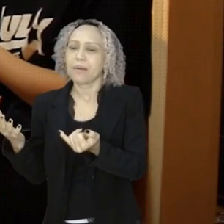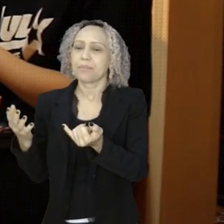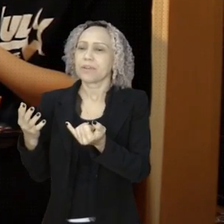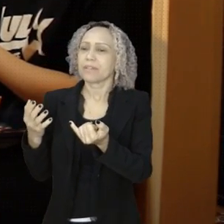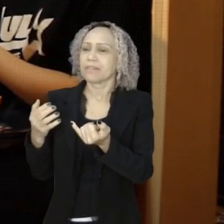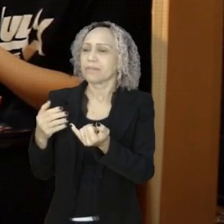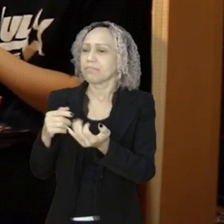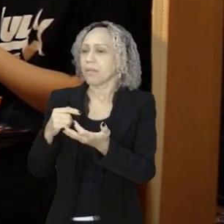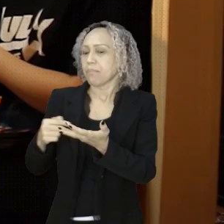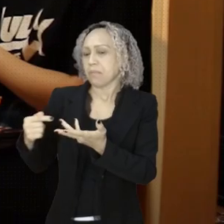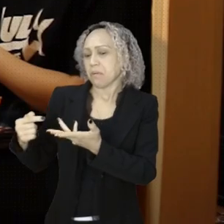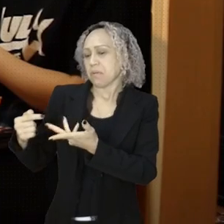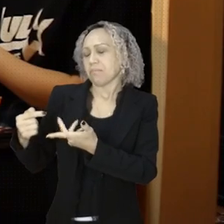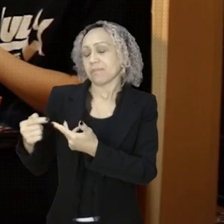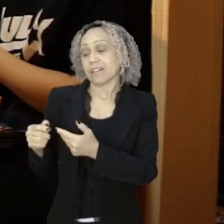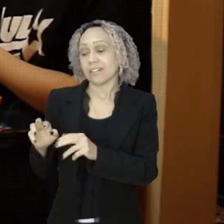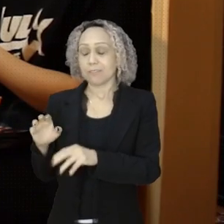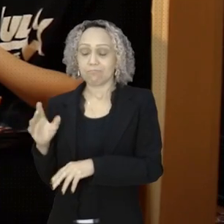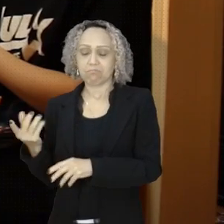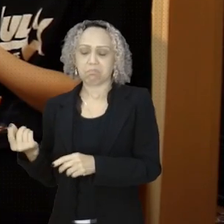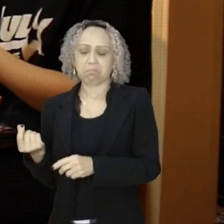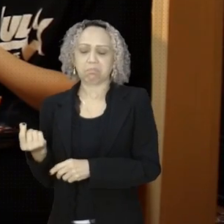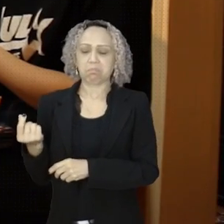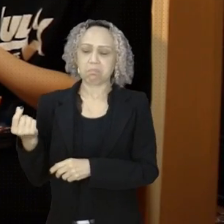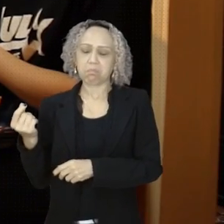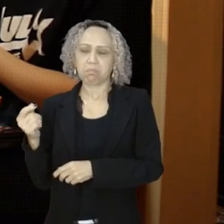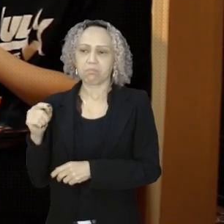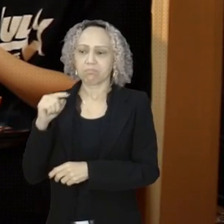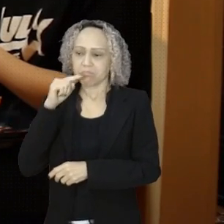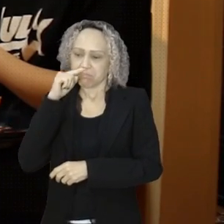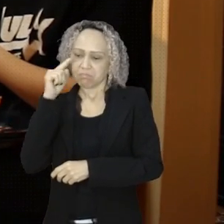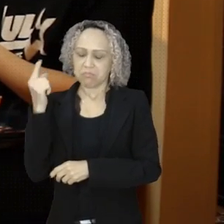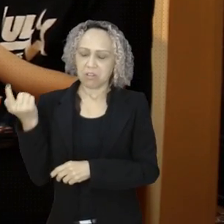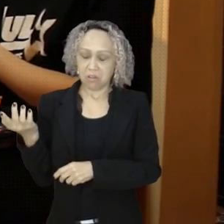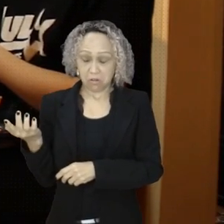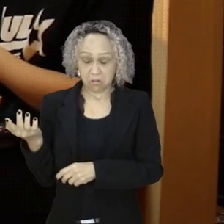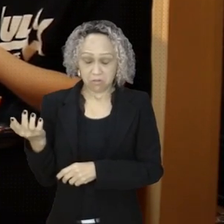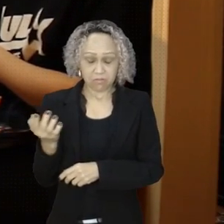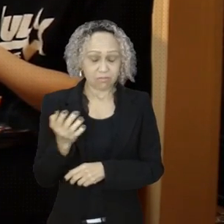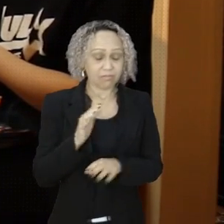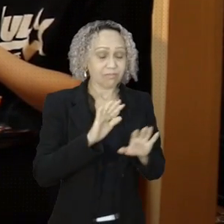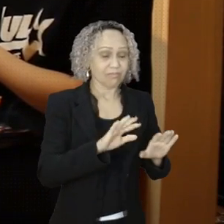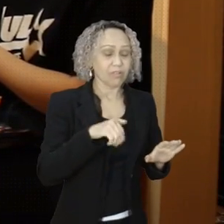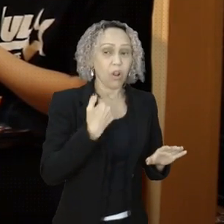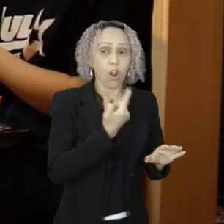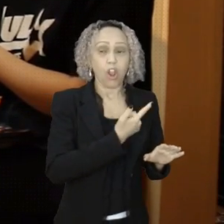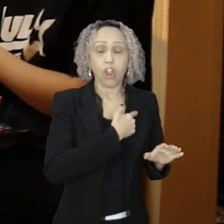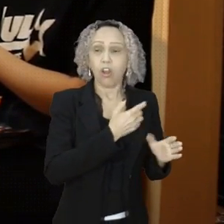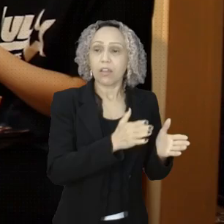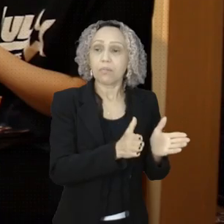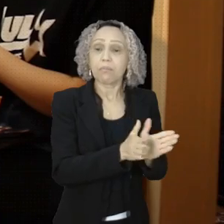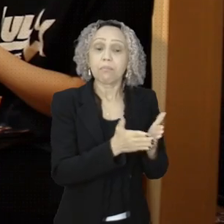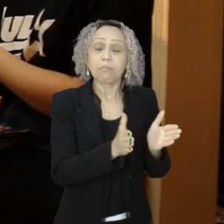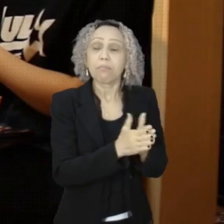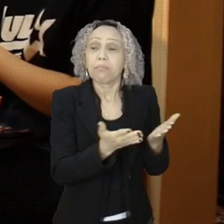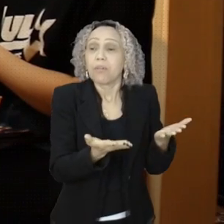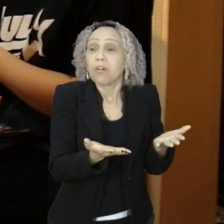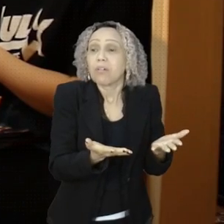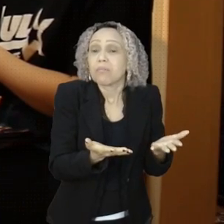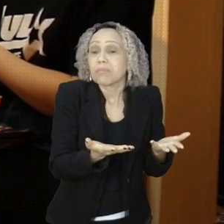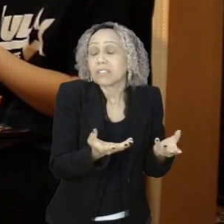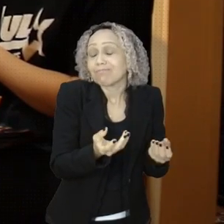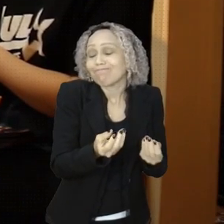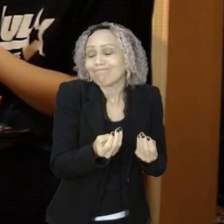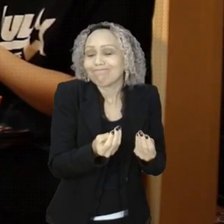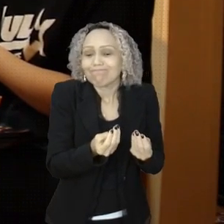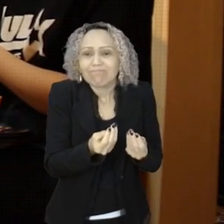não frouxavam, nós não tínhamos que nos comparar com aquelas crianças que eram de outra classe, de